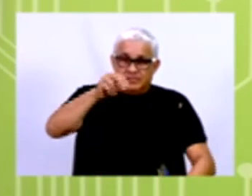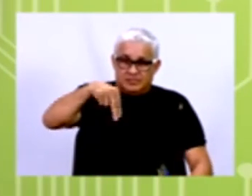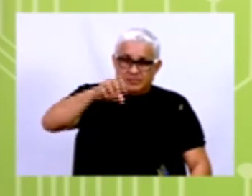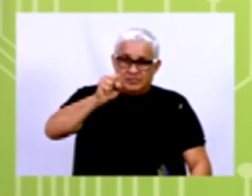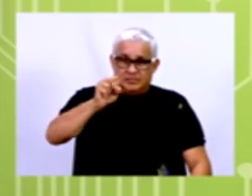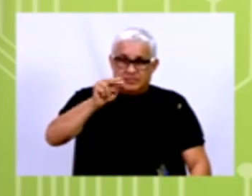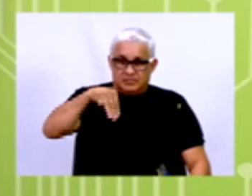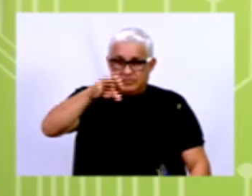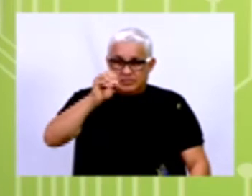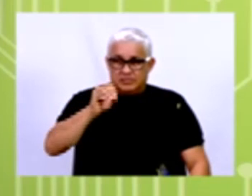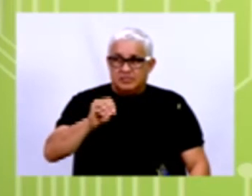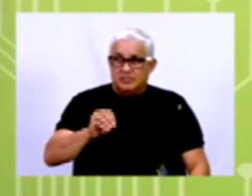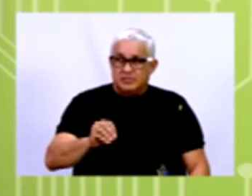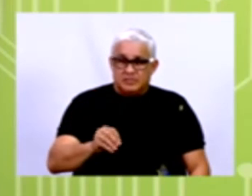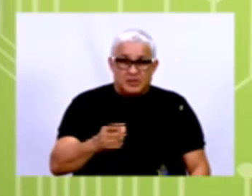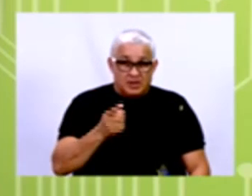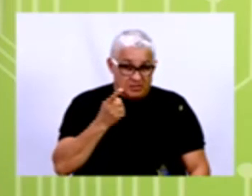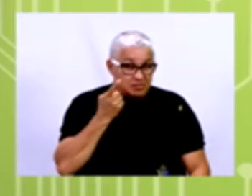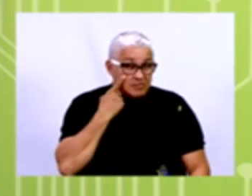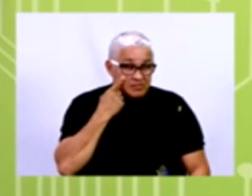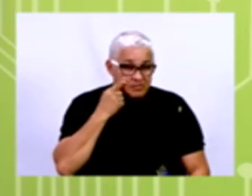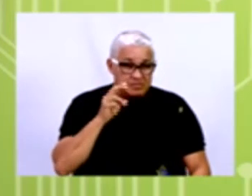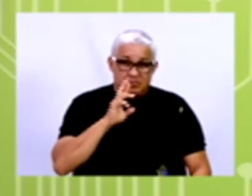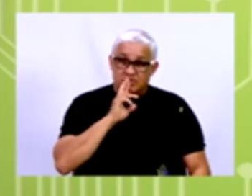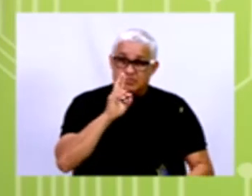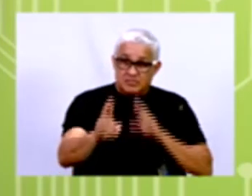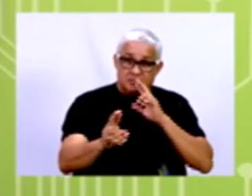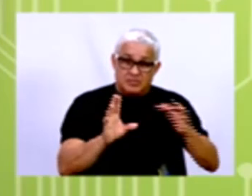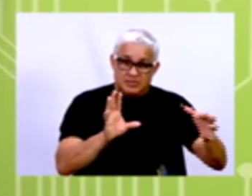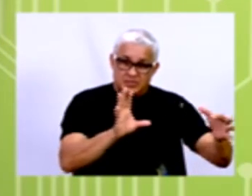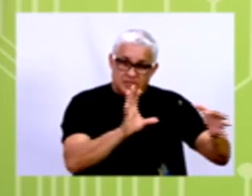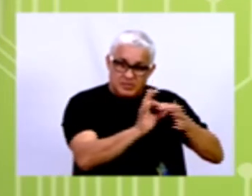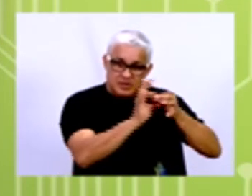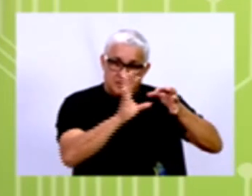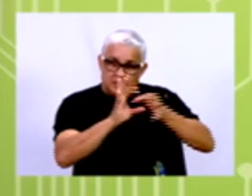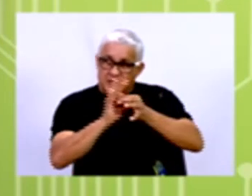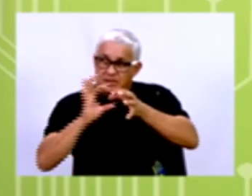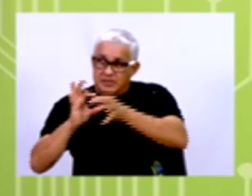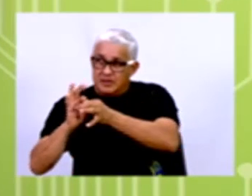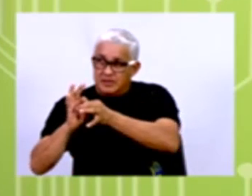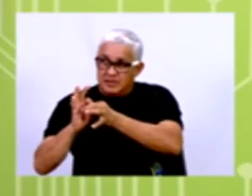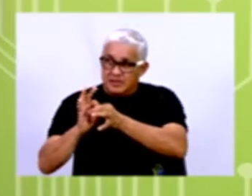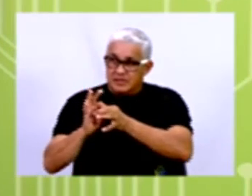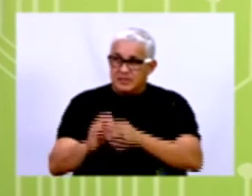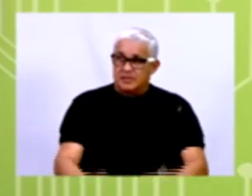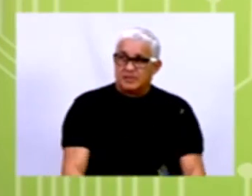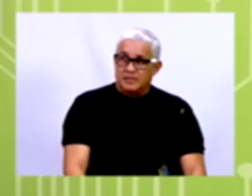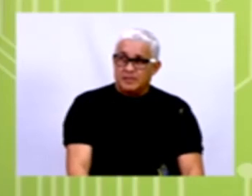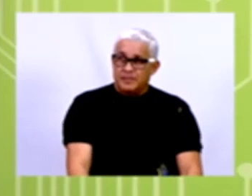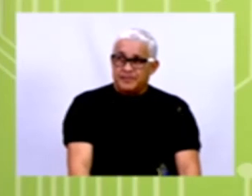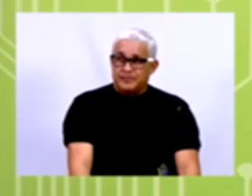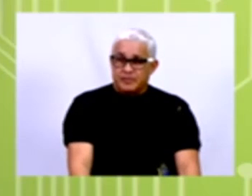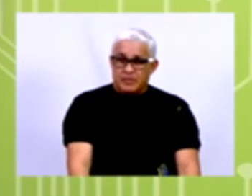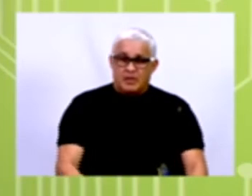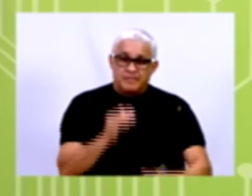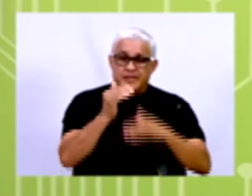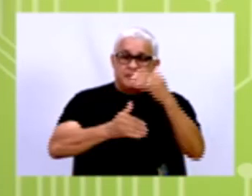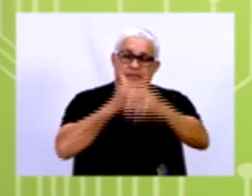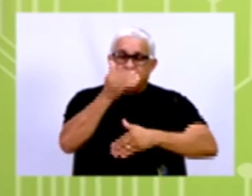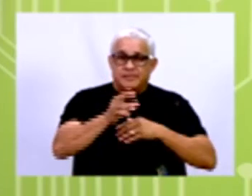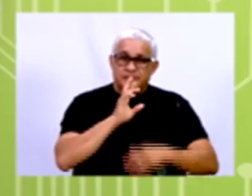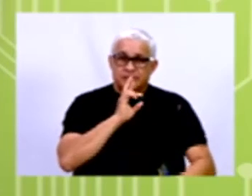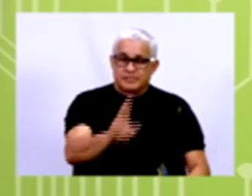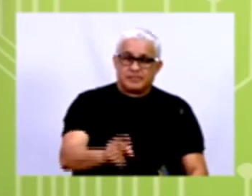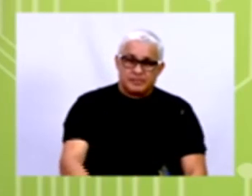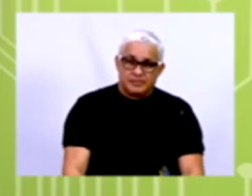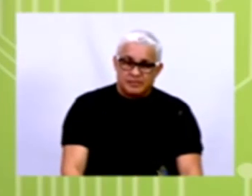também. Veja que as respostas são complementares. E elas vão se enriquecendo, vão tornando a resposta